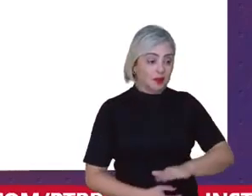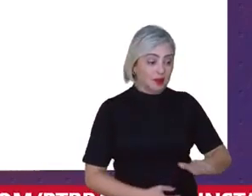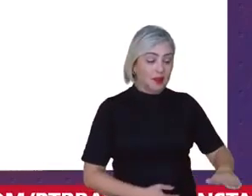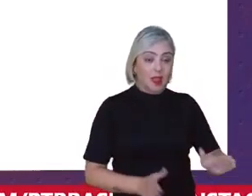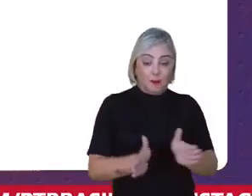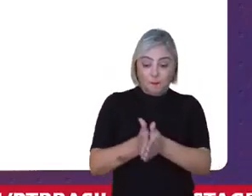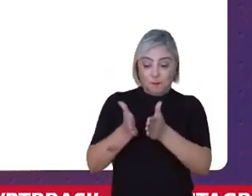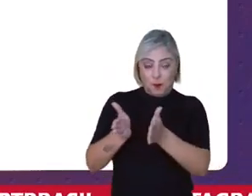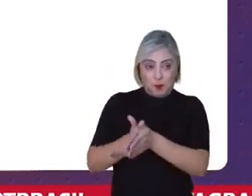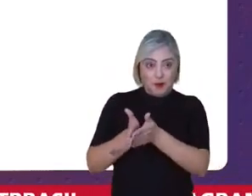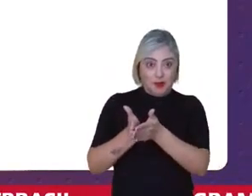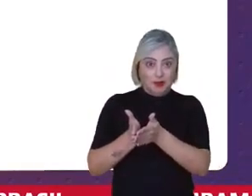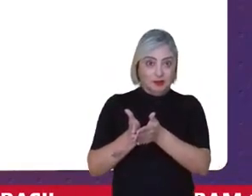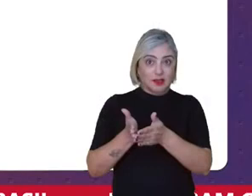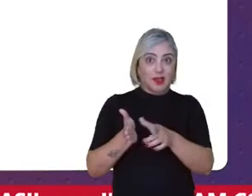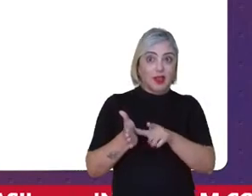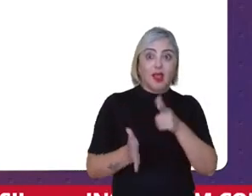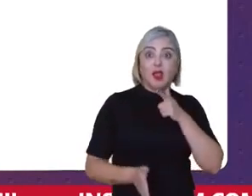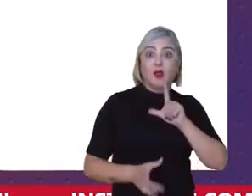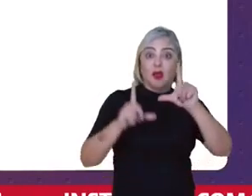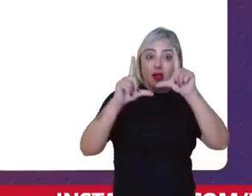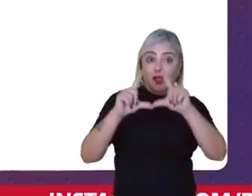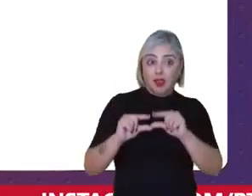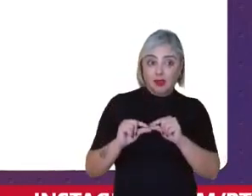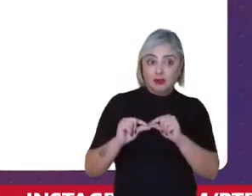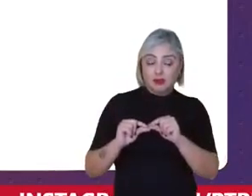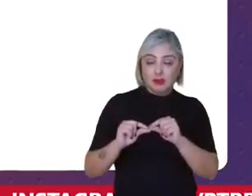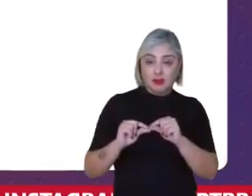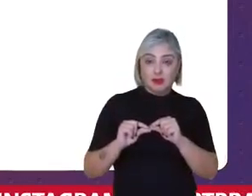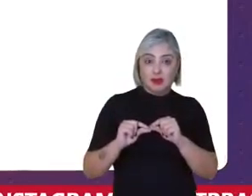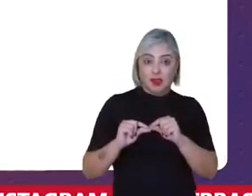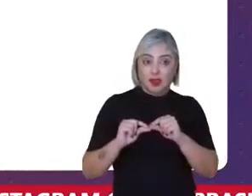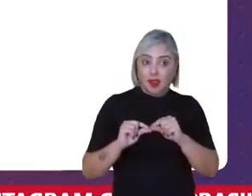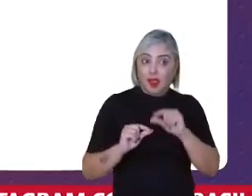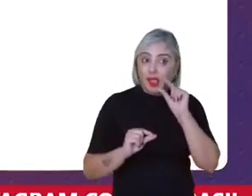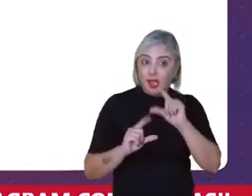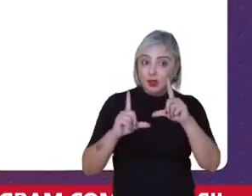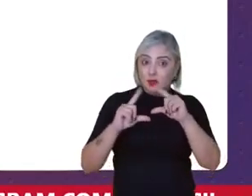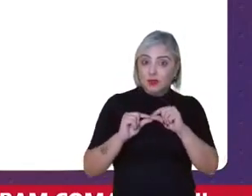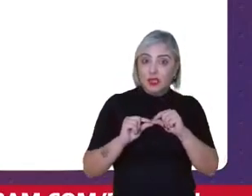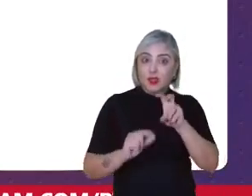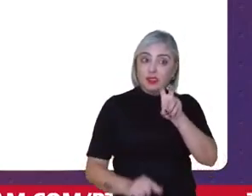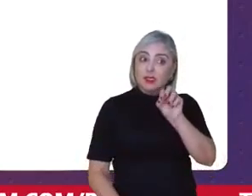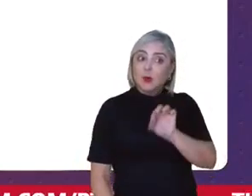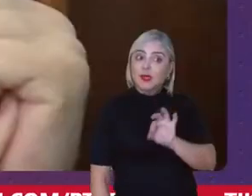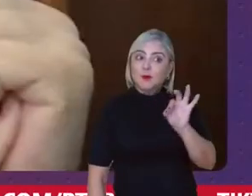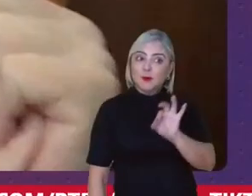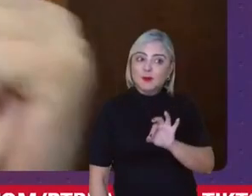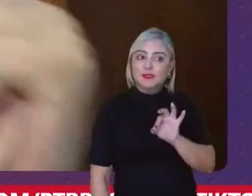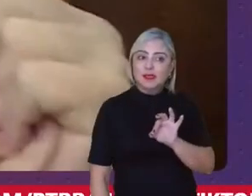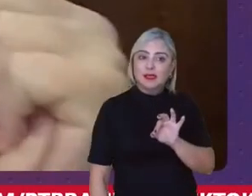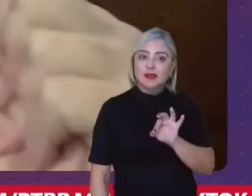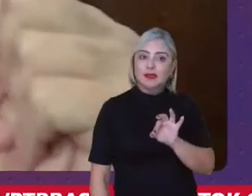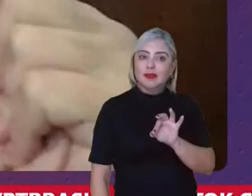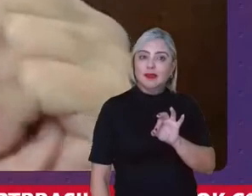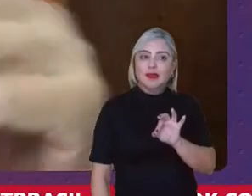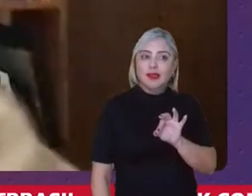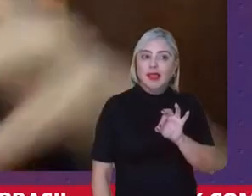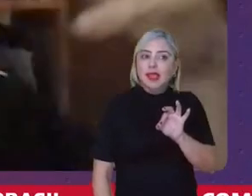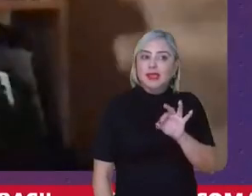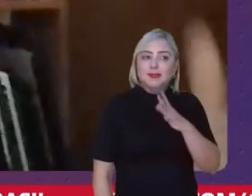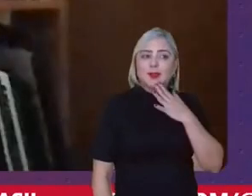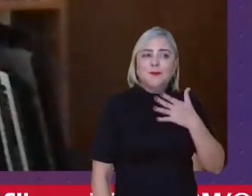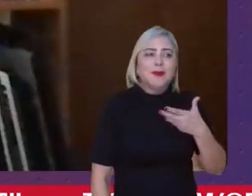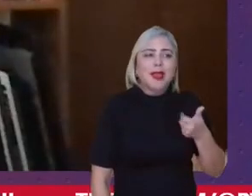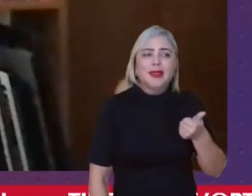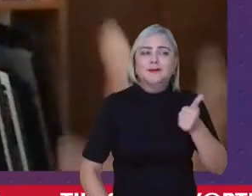de pobreza, a gente conseguiu reduzir o déficit de estatura dessas crianças em 50%, né? Isso é um feito,